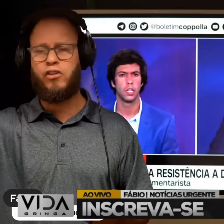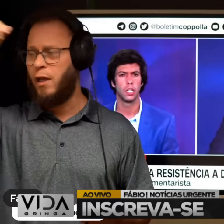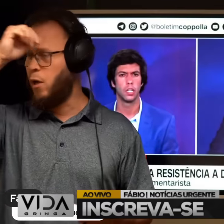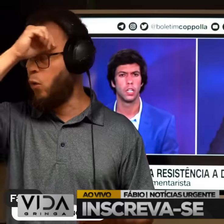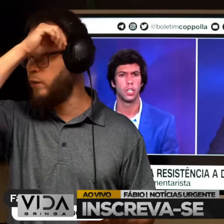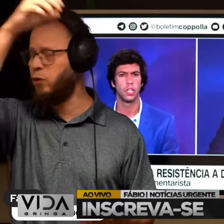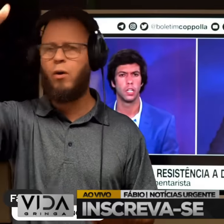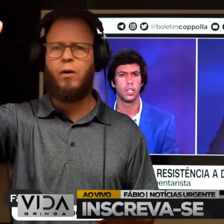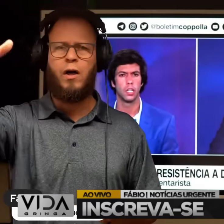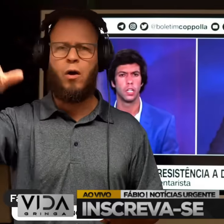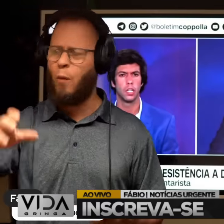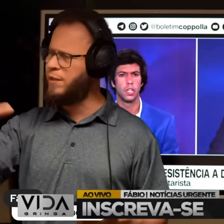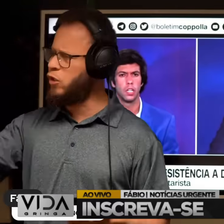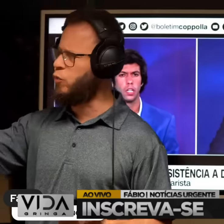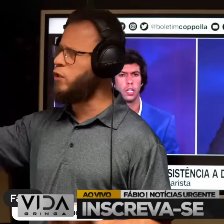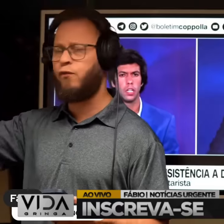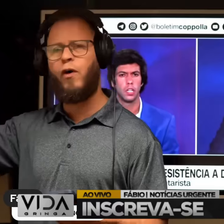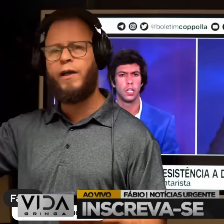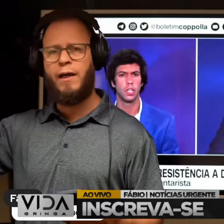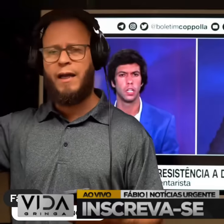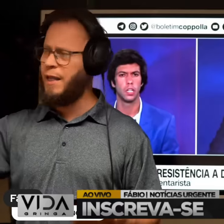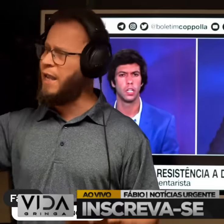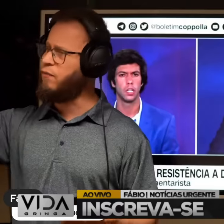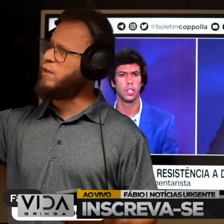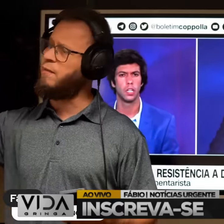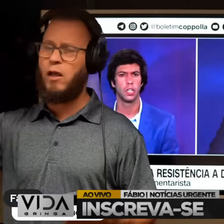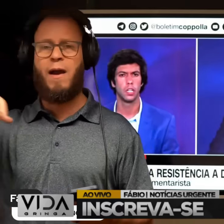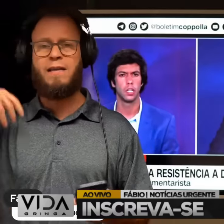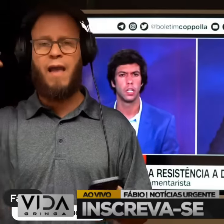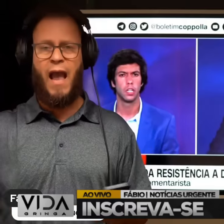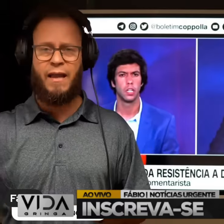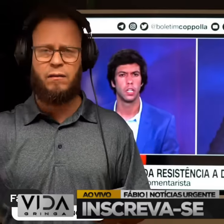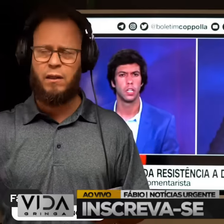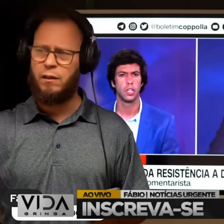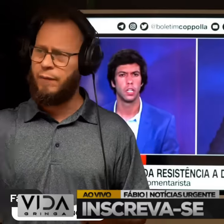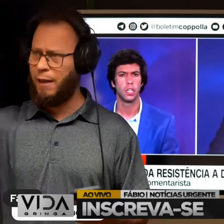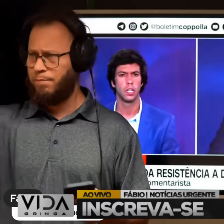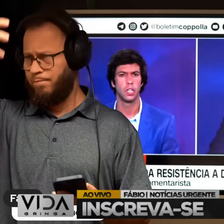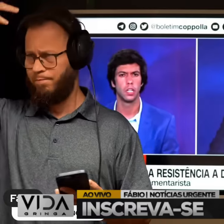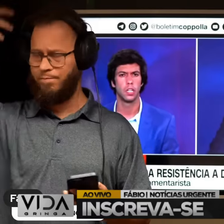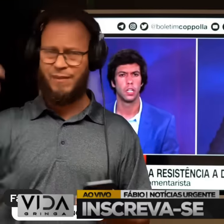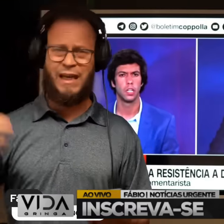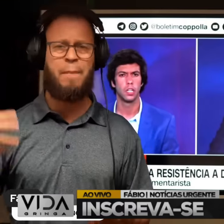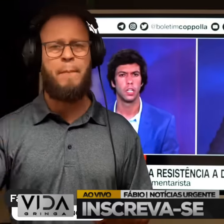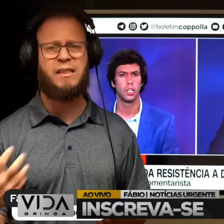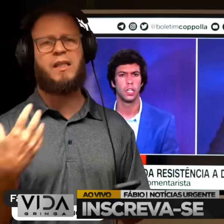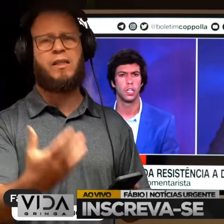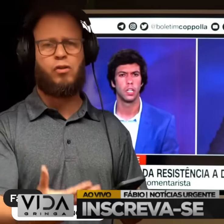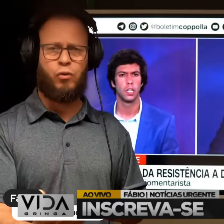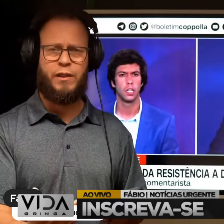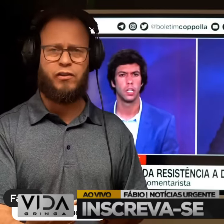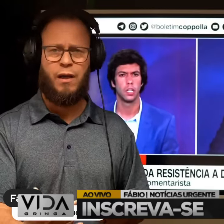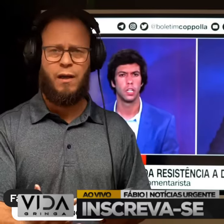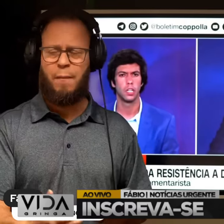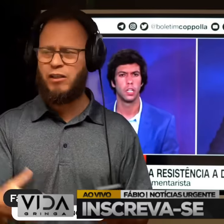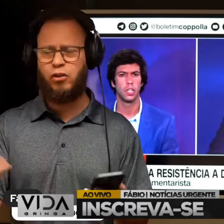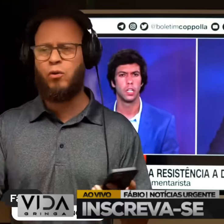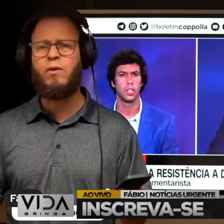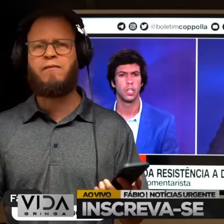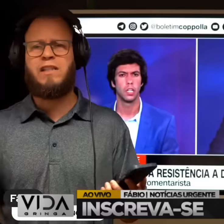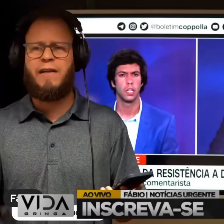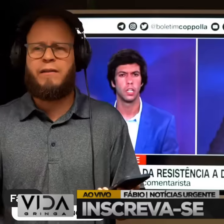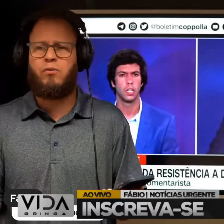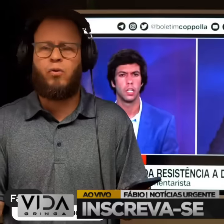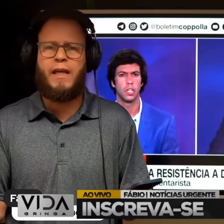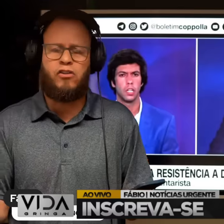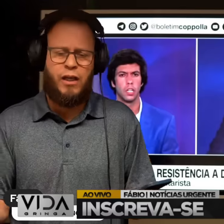juiz condenou? Como esse juiz foi? E aí você tem uma ideia da cabeça desse juiz. Mas nunca